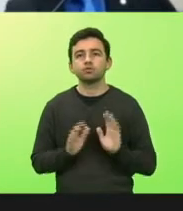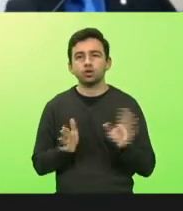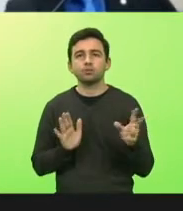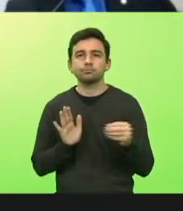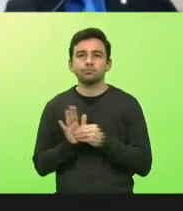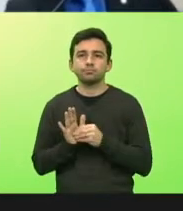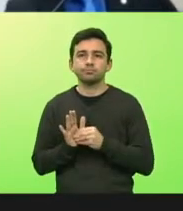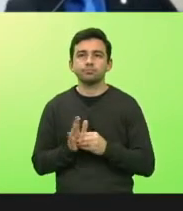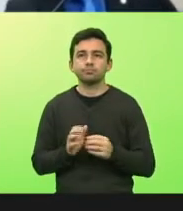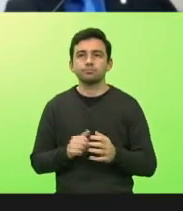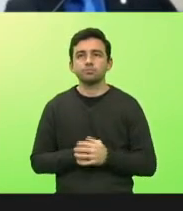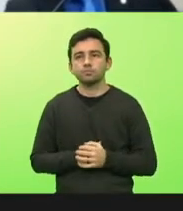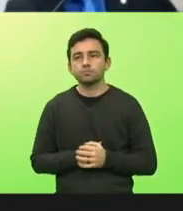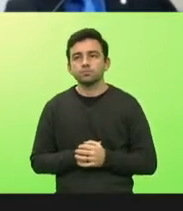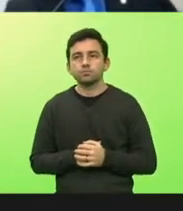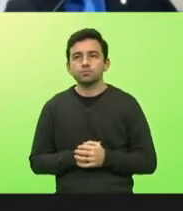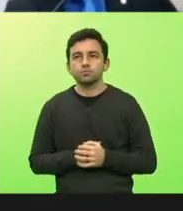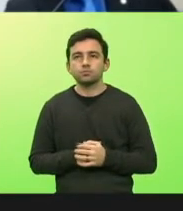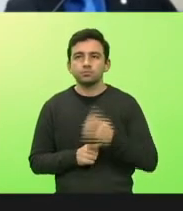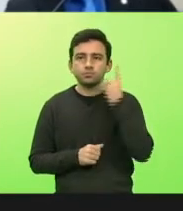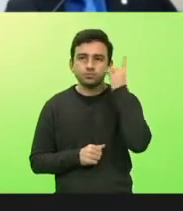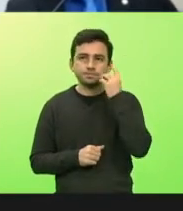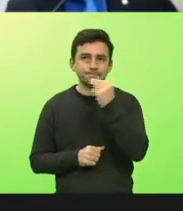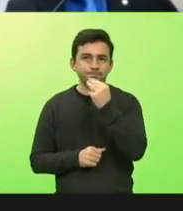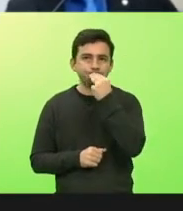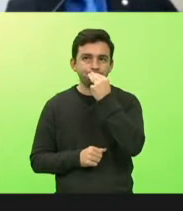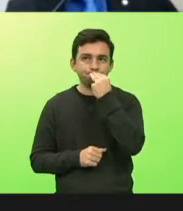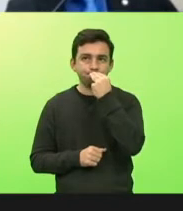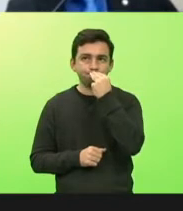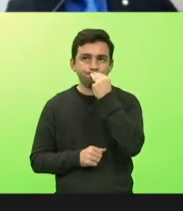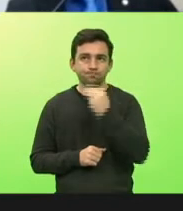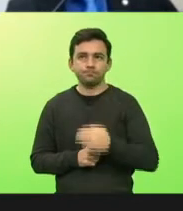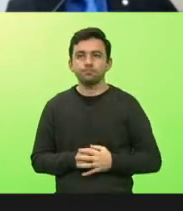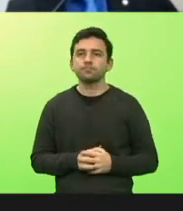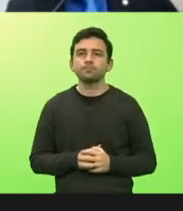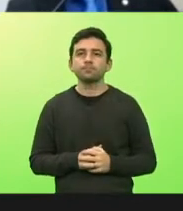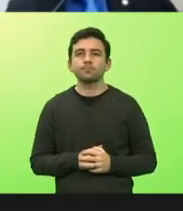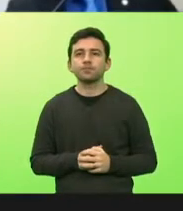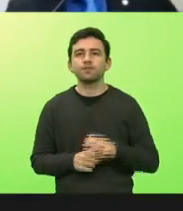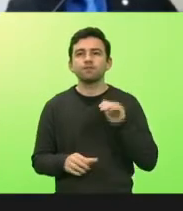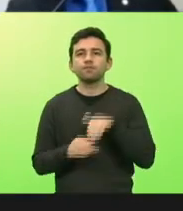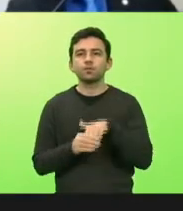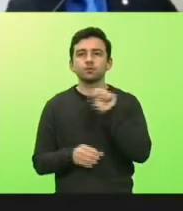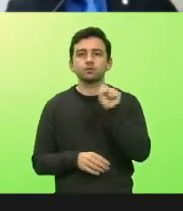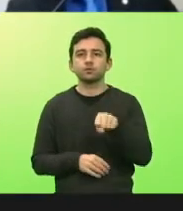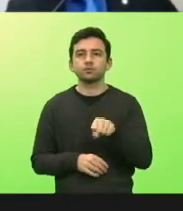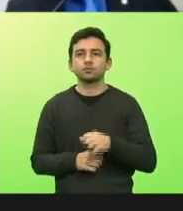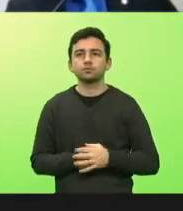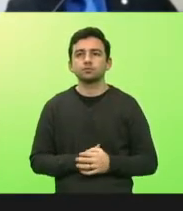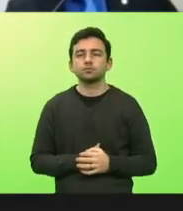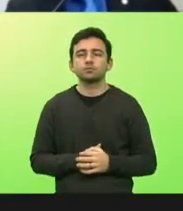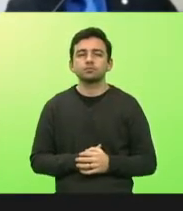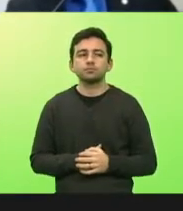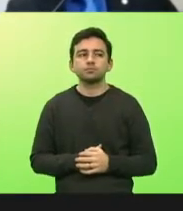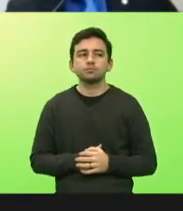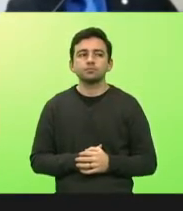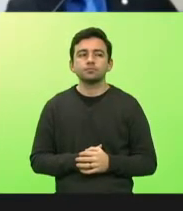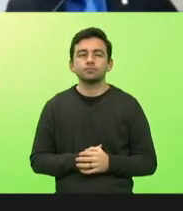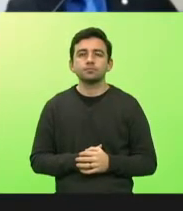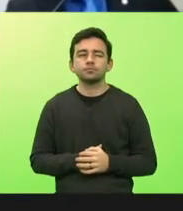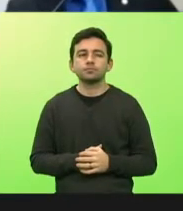deputado. Deputado Moacir Sopelsa. Voto sim, senhor presidente. Deputado... Senhor